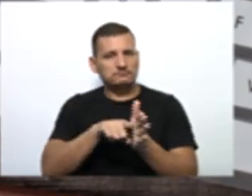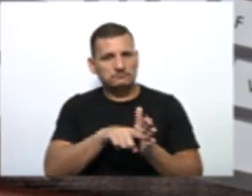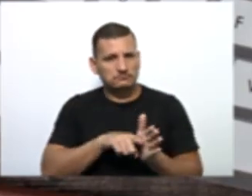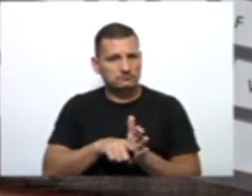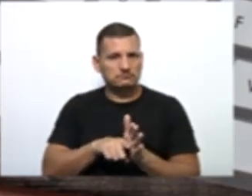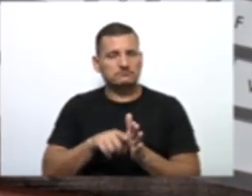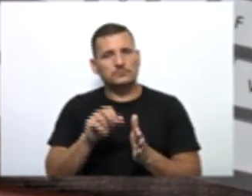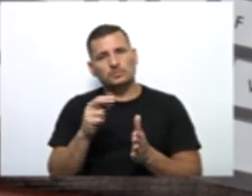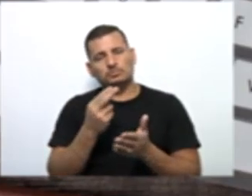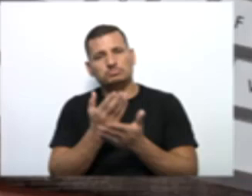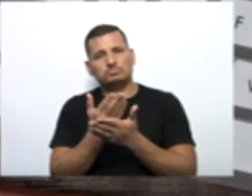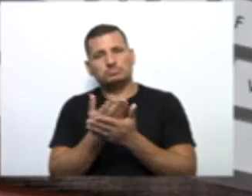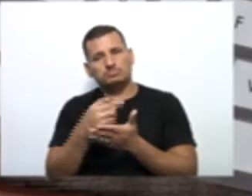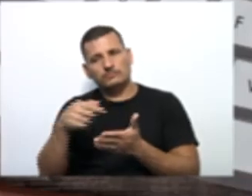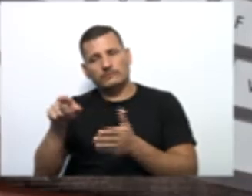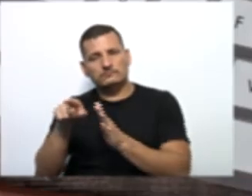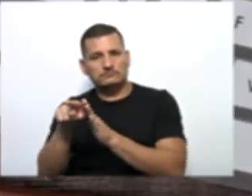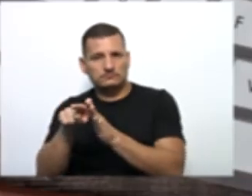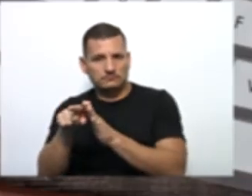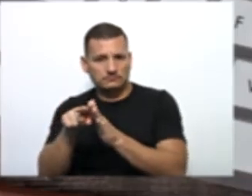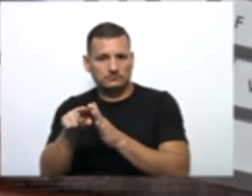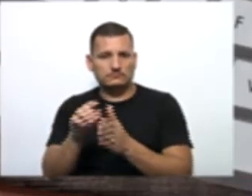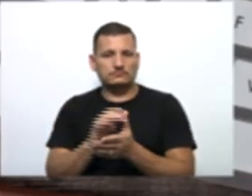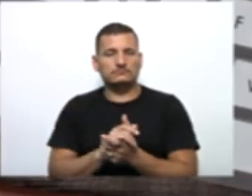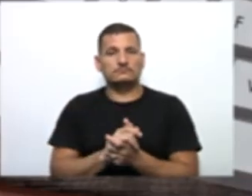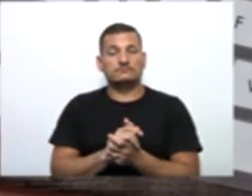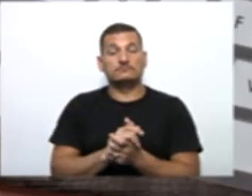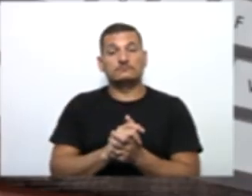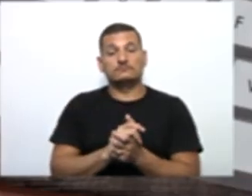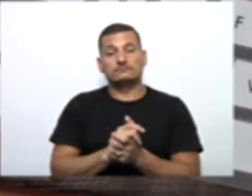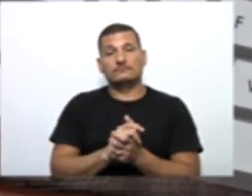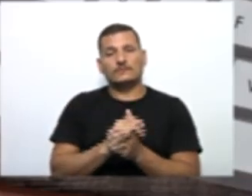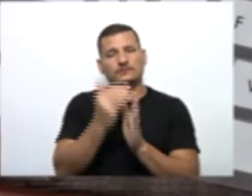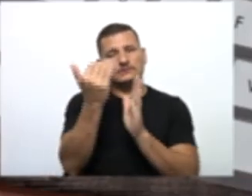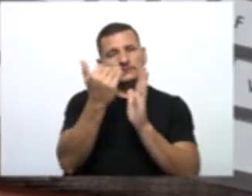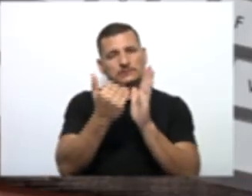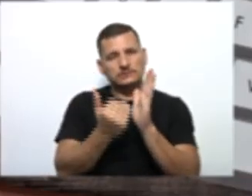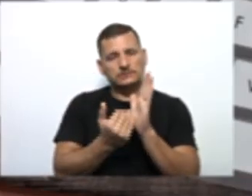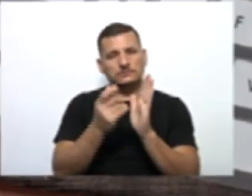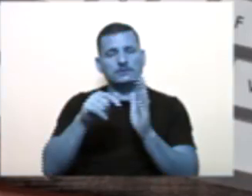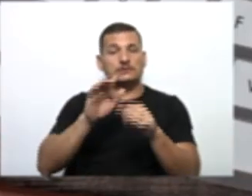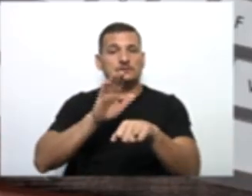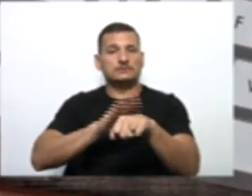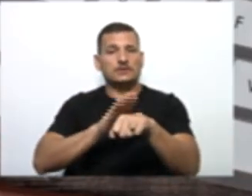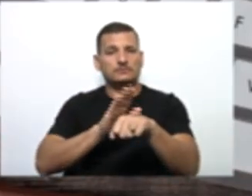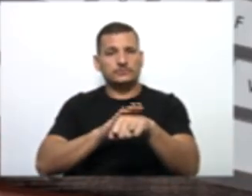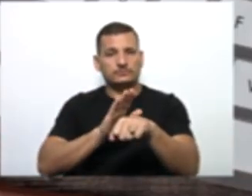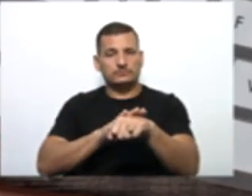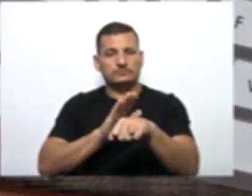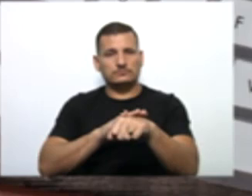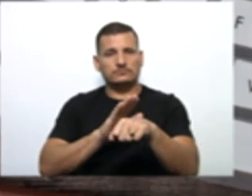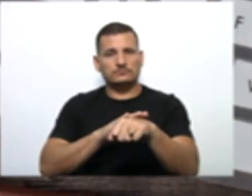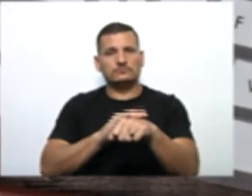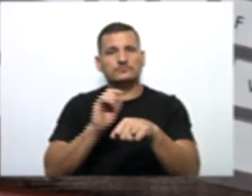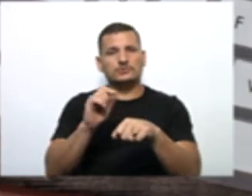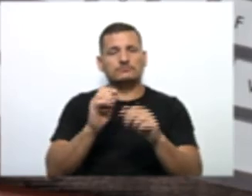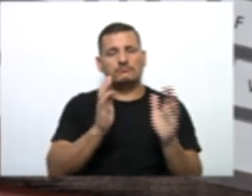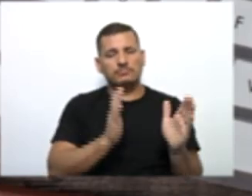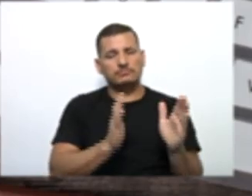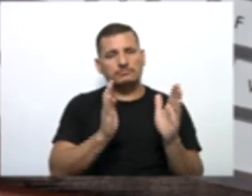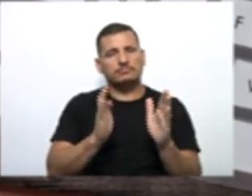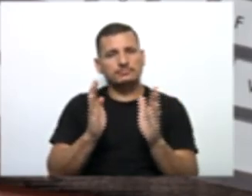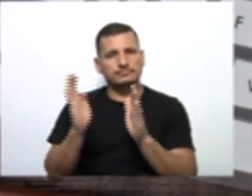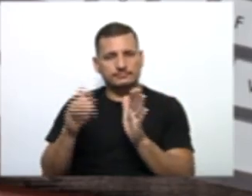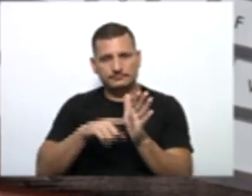e estudo de caso. Cronograma. É a previsão do tempo necessário para passar de uma fase para outra